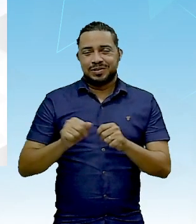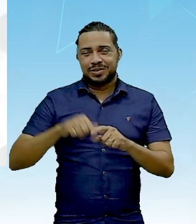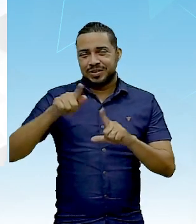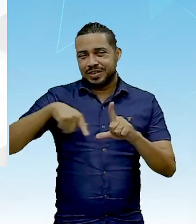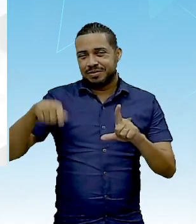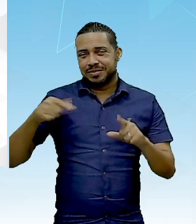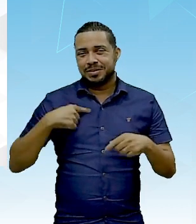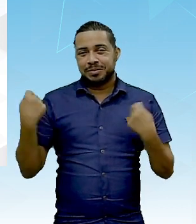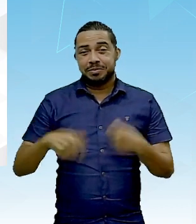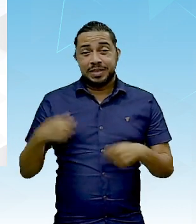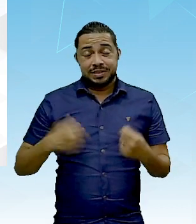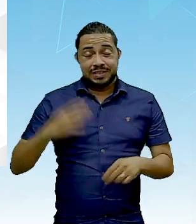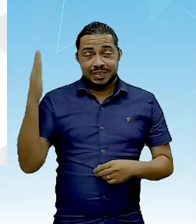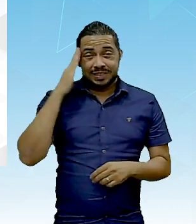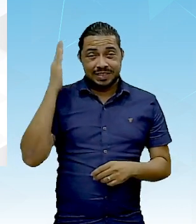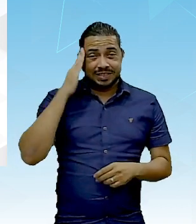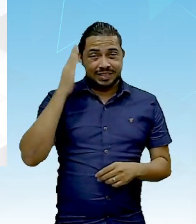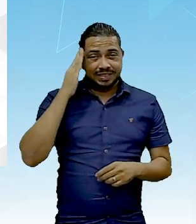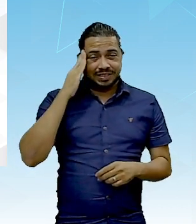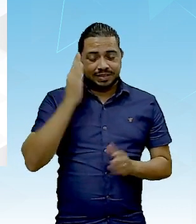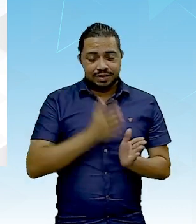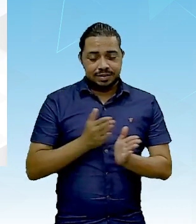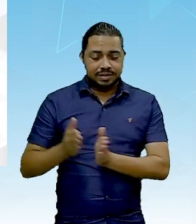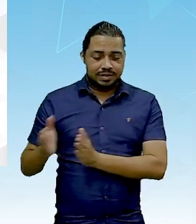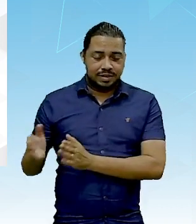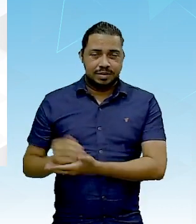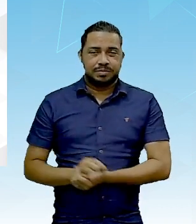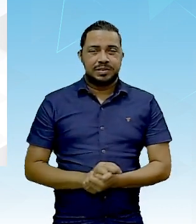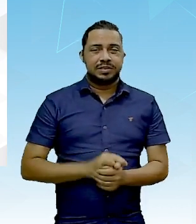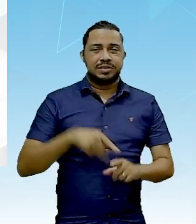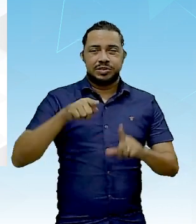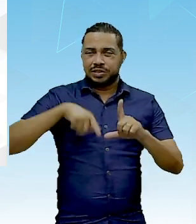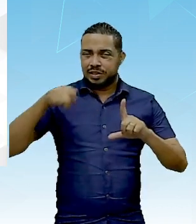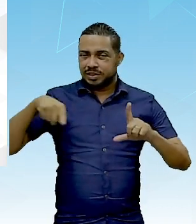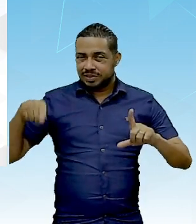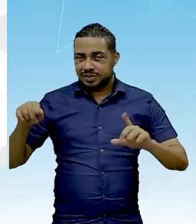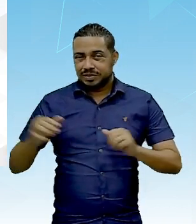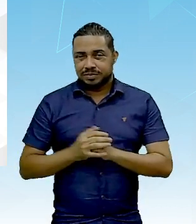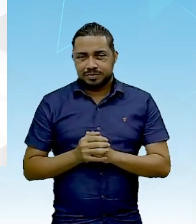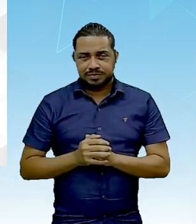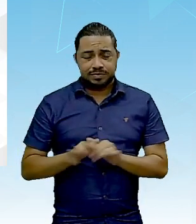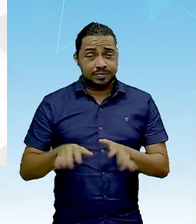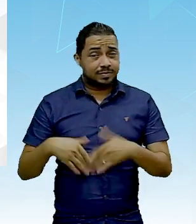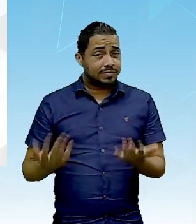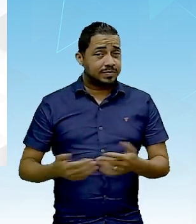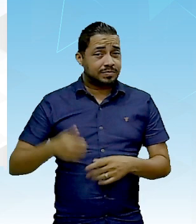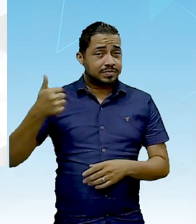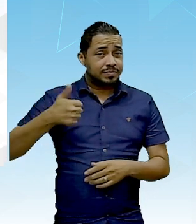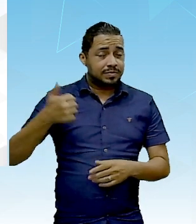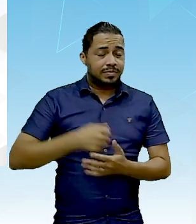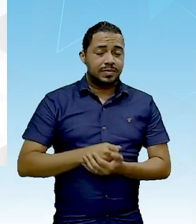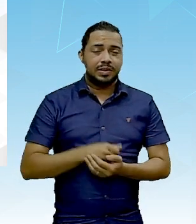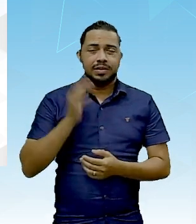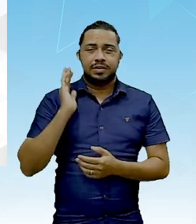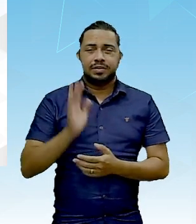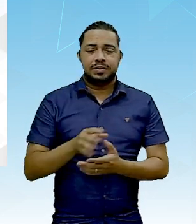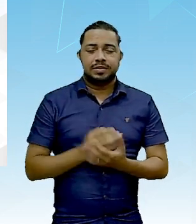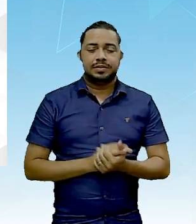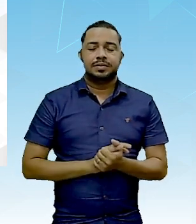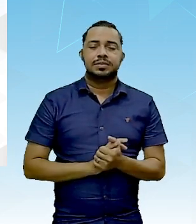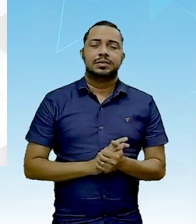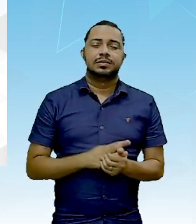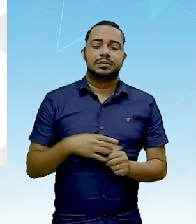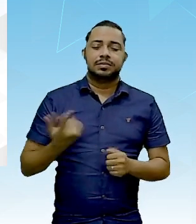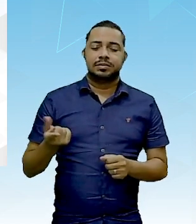preciso entender as etapas de estatística, tá bom? Então vem comigo, ó. Primeiro, já recapitulando, que